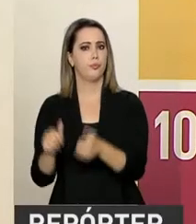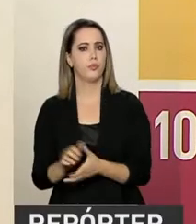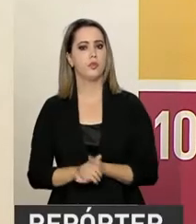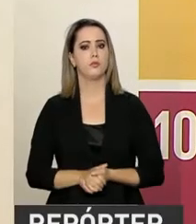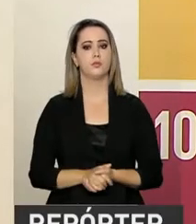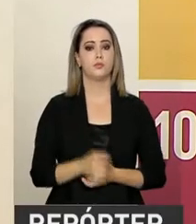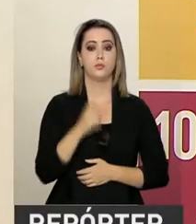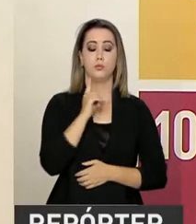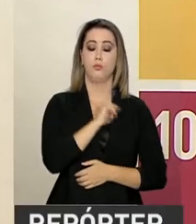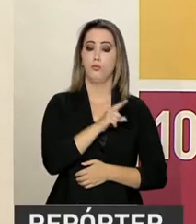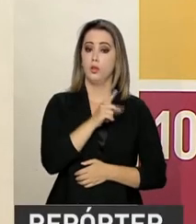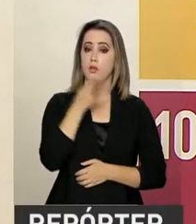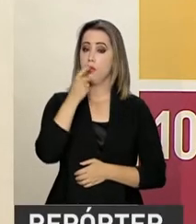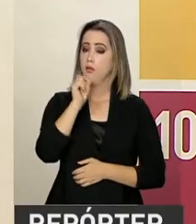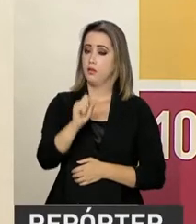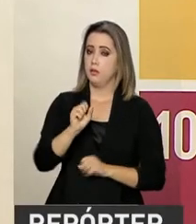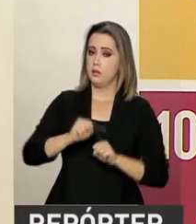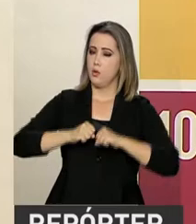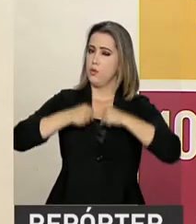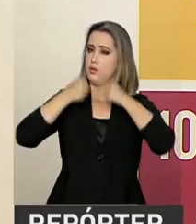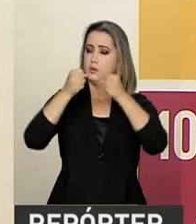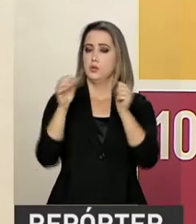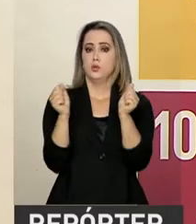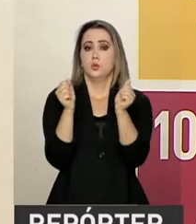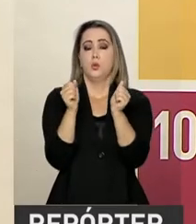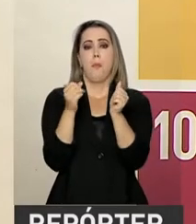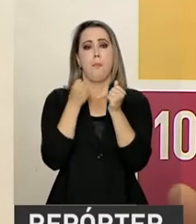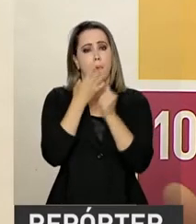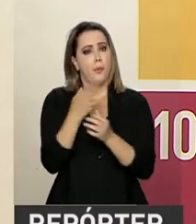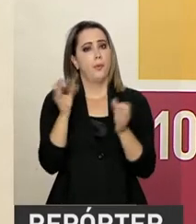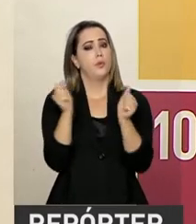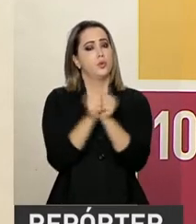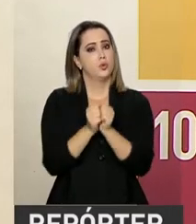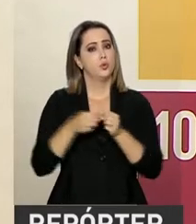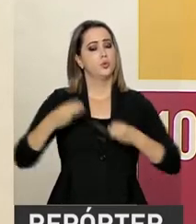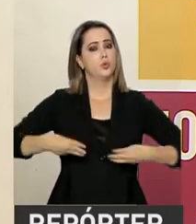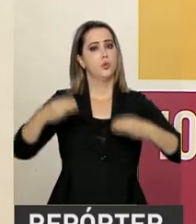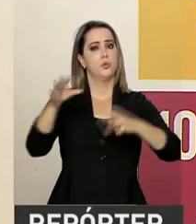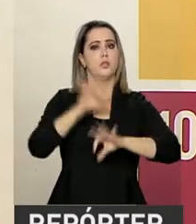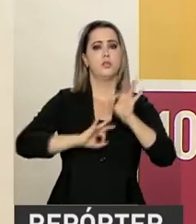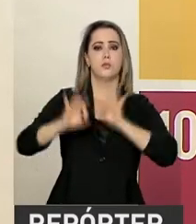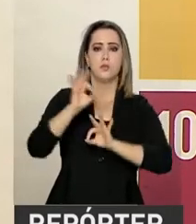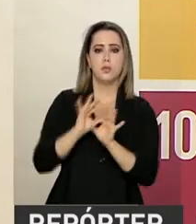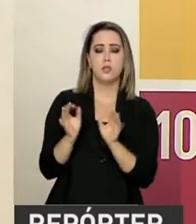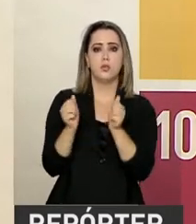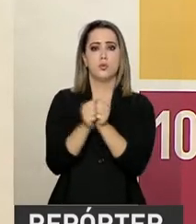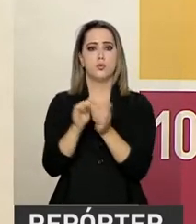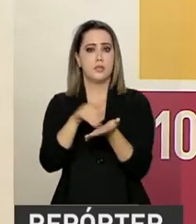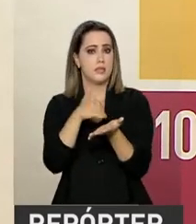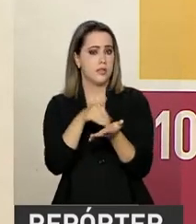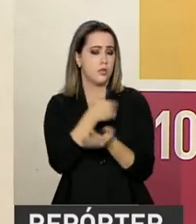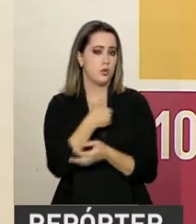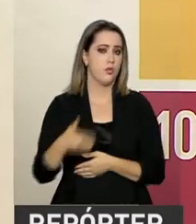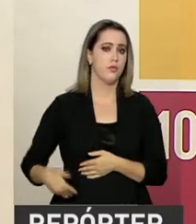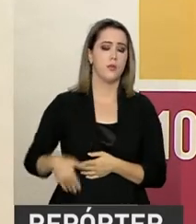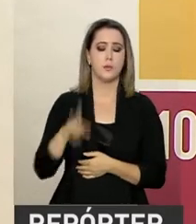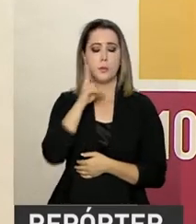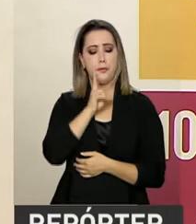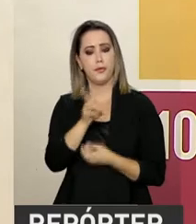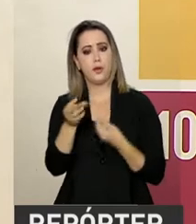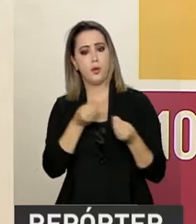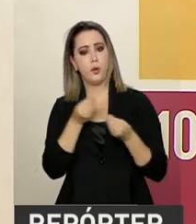interessante coordenado pelo ministério do planejamento orçamento e gestão com apoio de agentes da secretaria de governo uma leitura